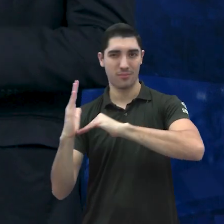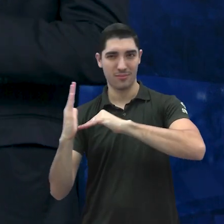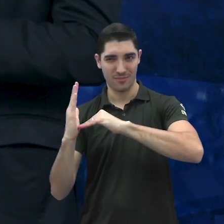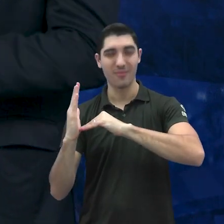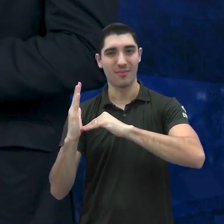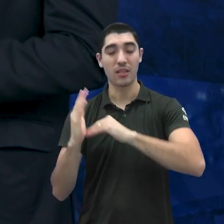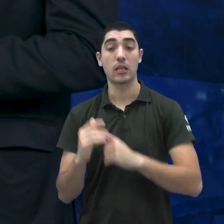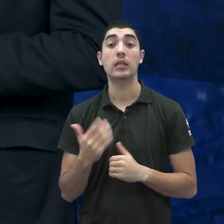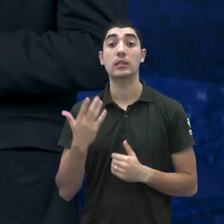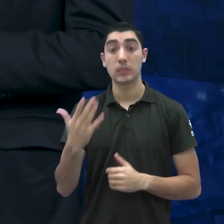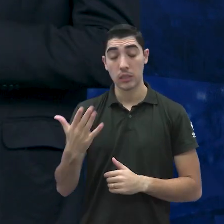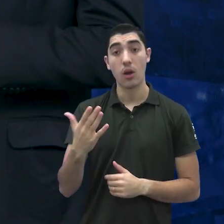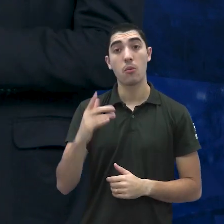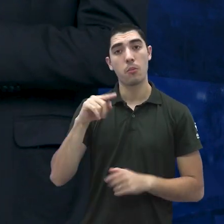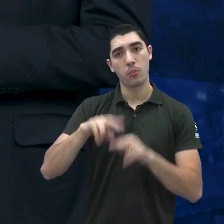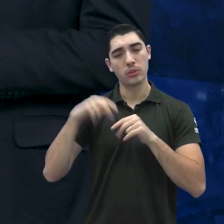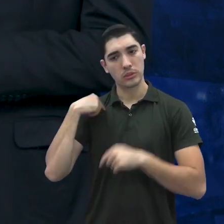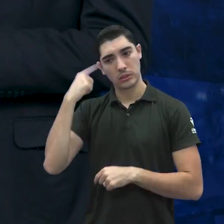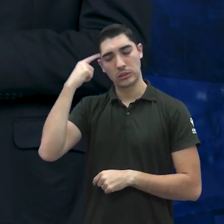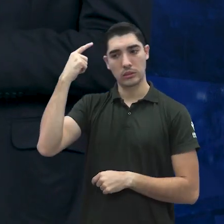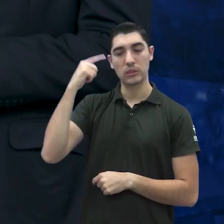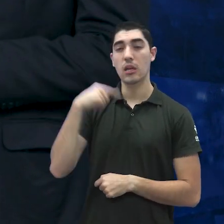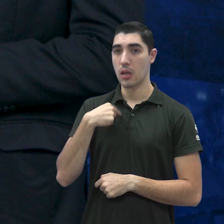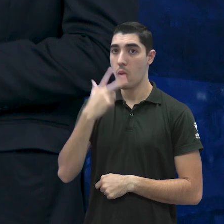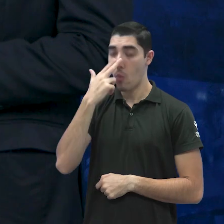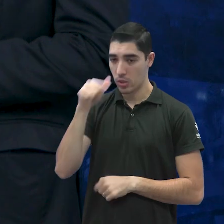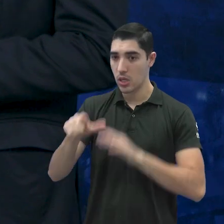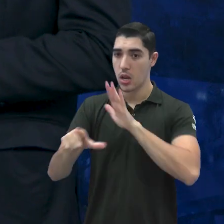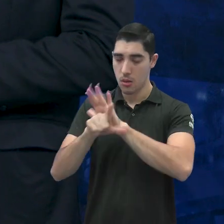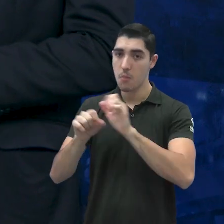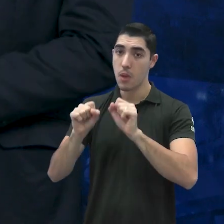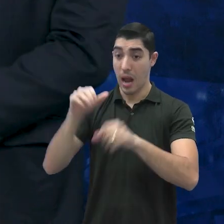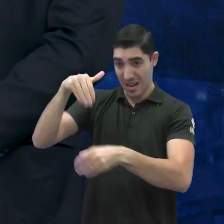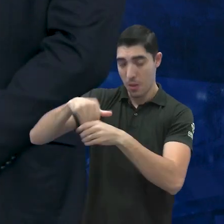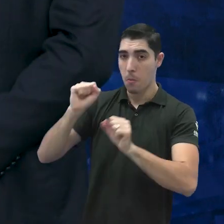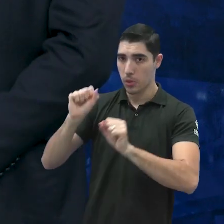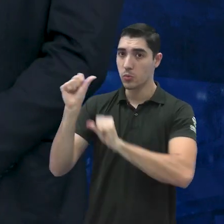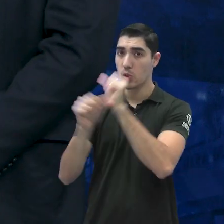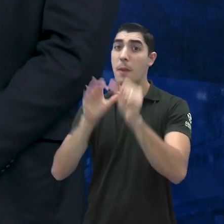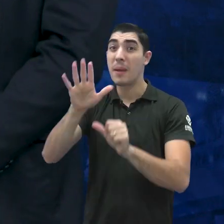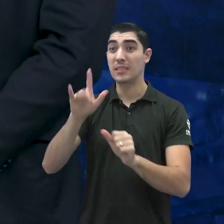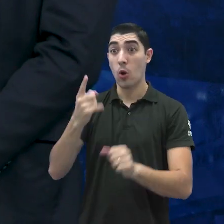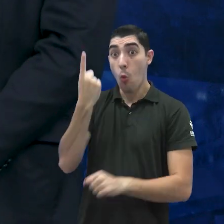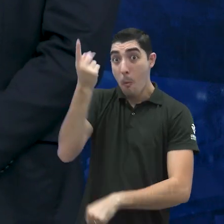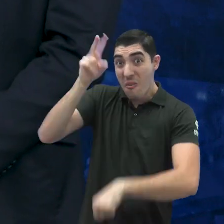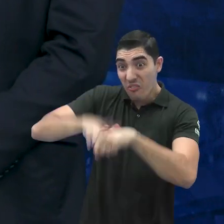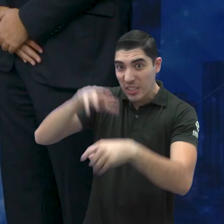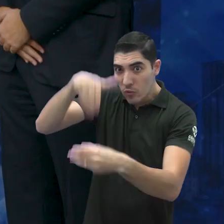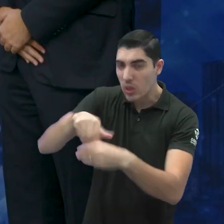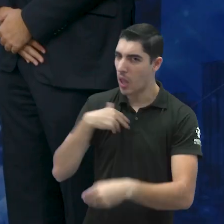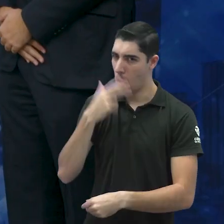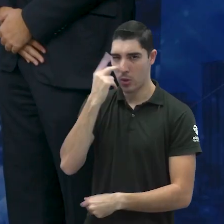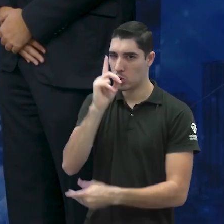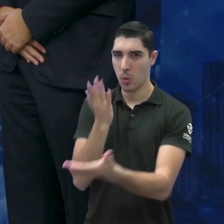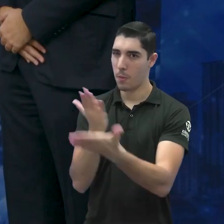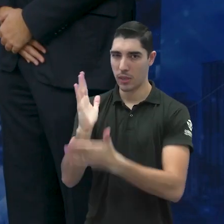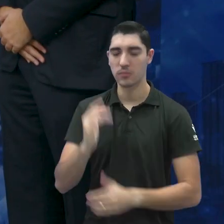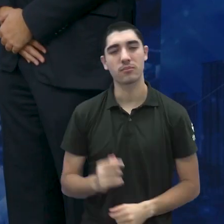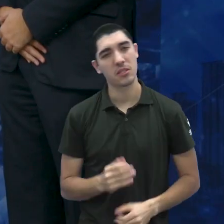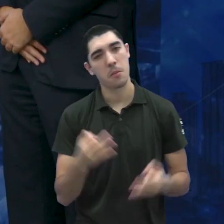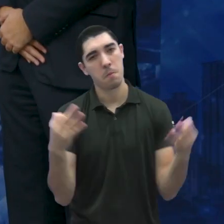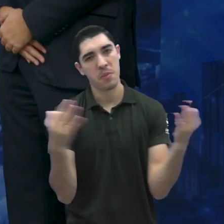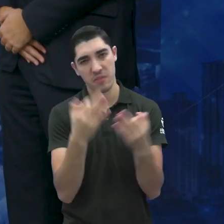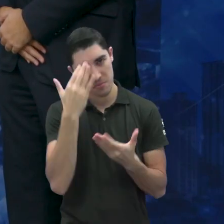se fosse para dar um palpite, eu acho que a reeleição corre um sério risco de ser alterada, mas a unificação da eleição eu acho difícil passar. Perfeito.